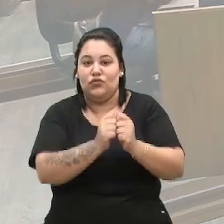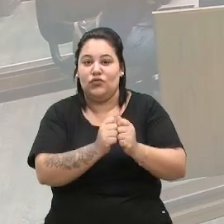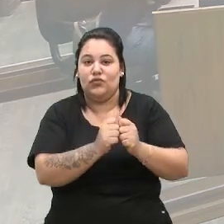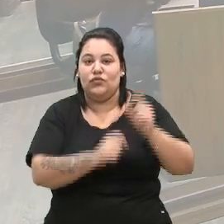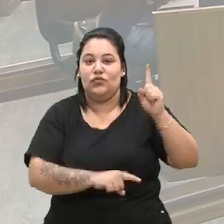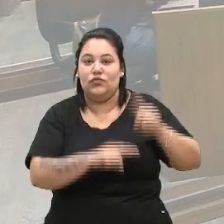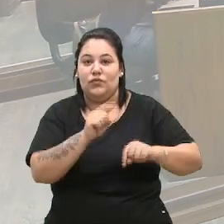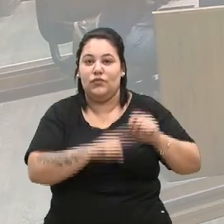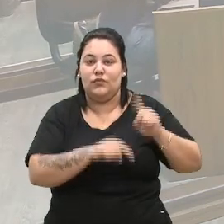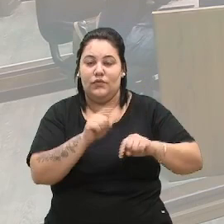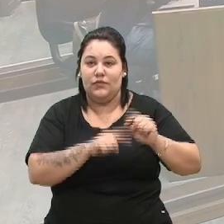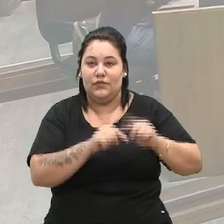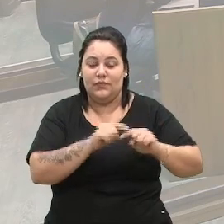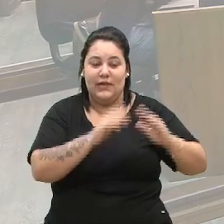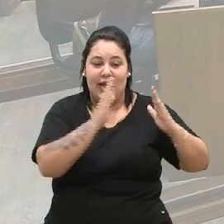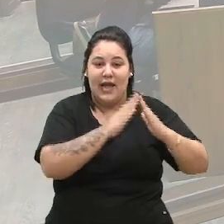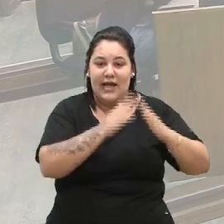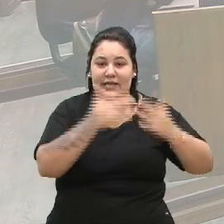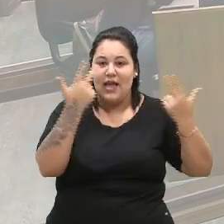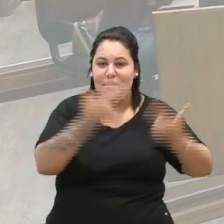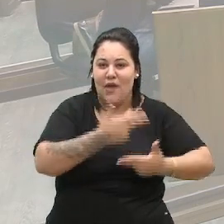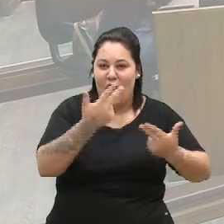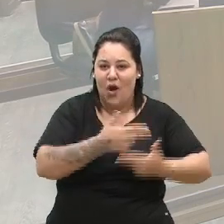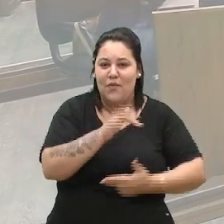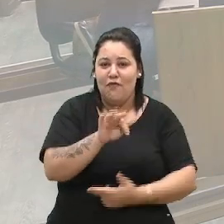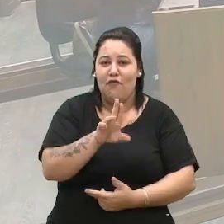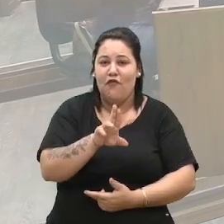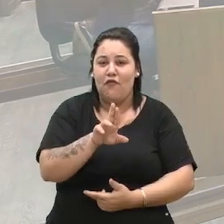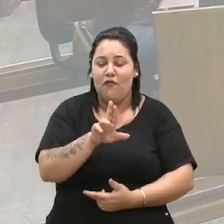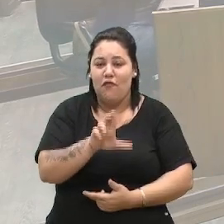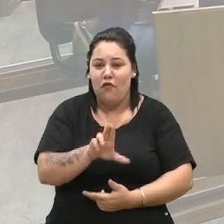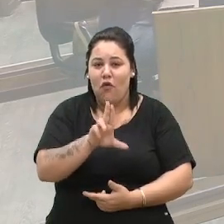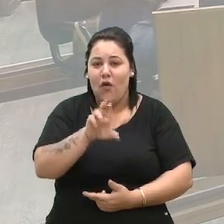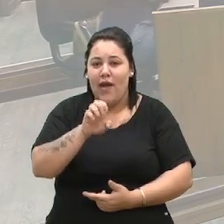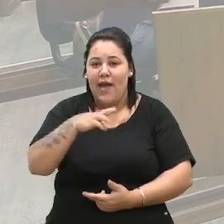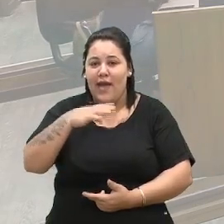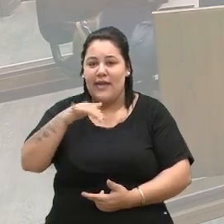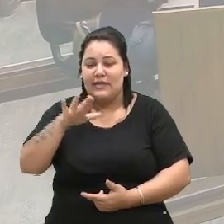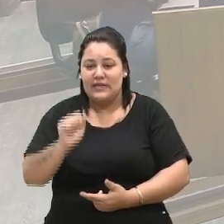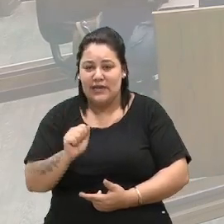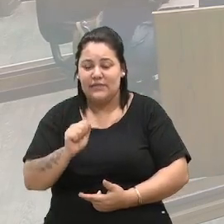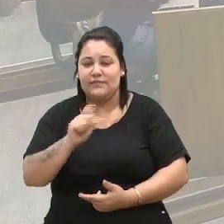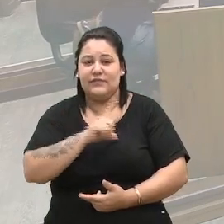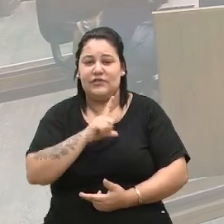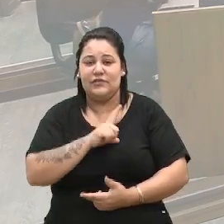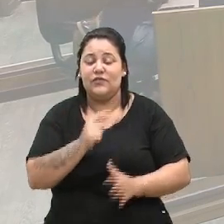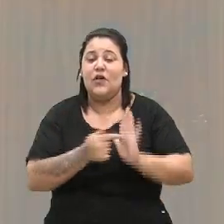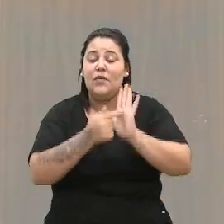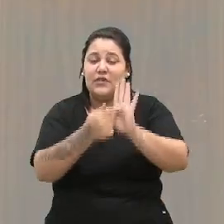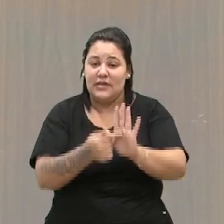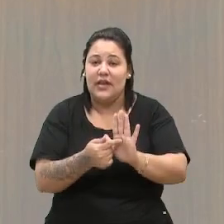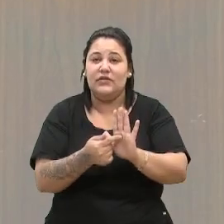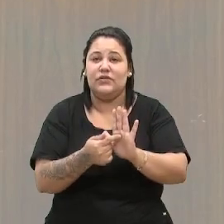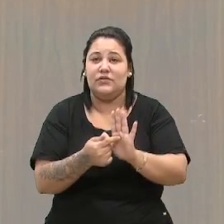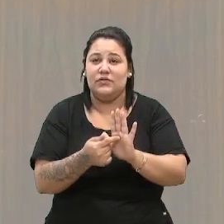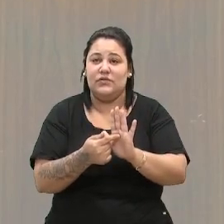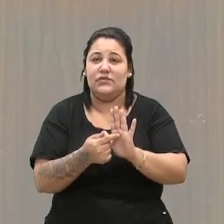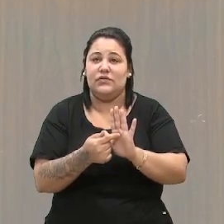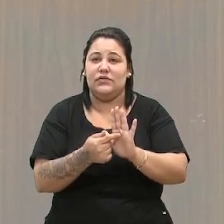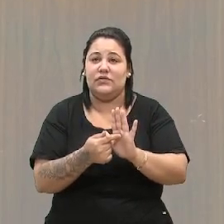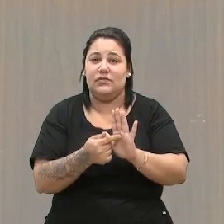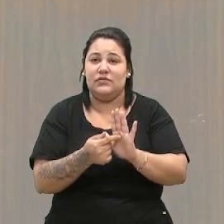na Fluência Casa Hip Hop, na zona norte da nossa cidade, onde foi apresentado o